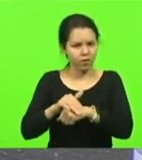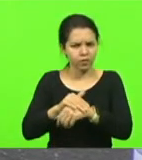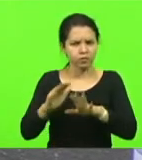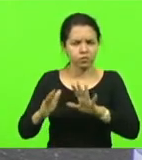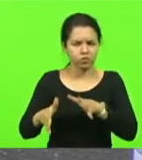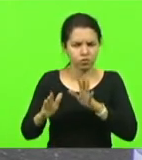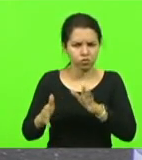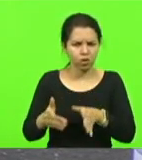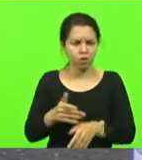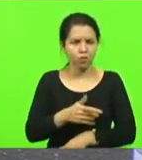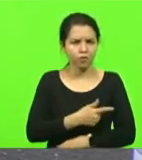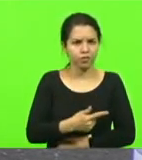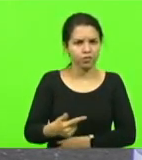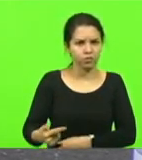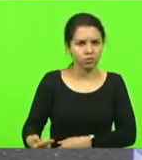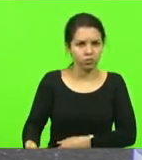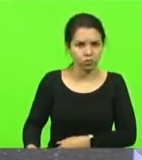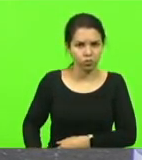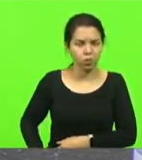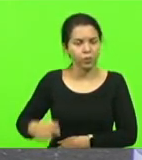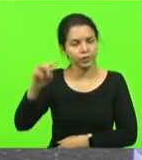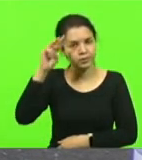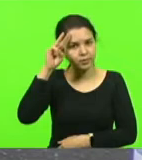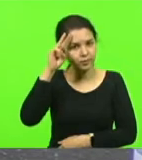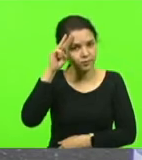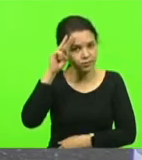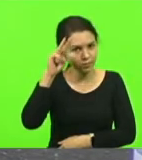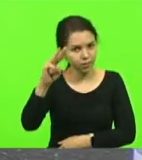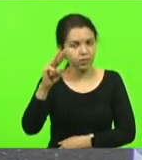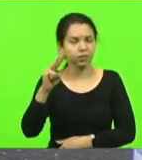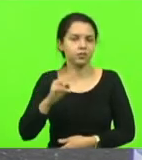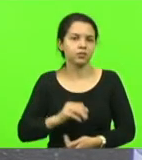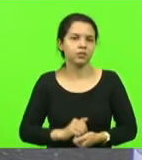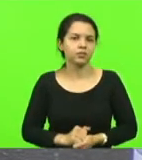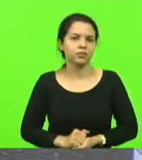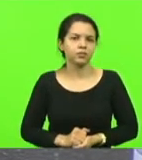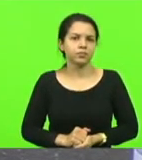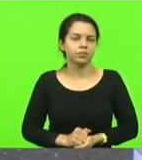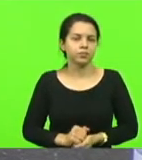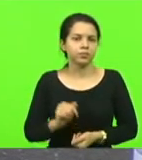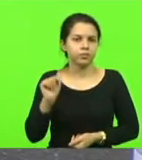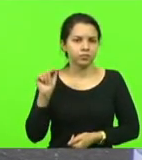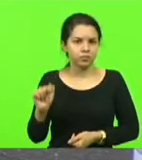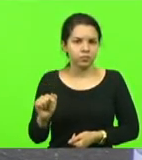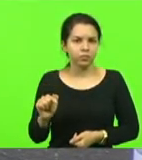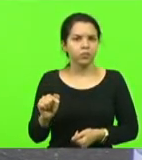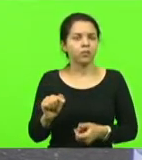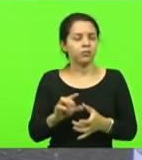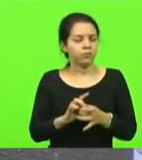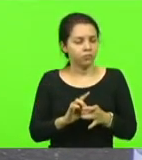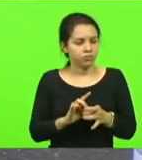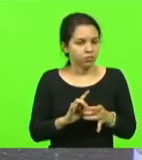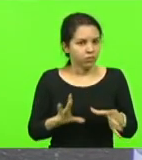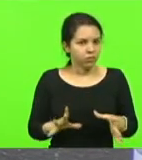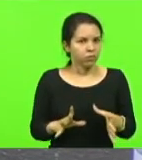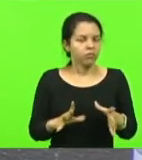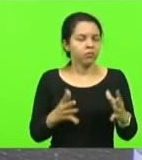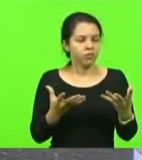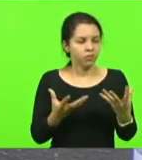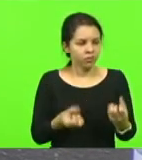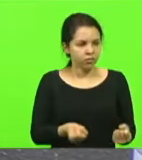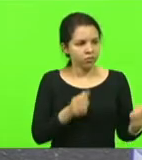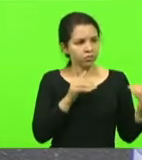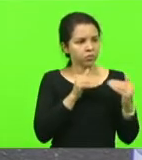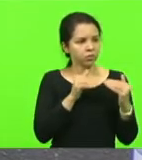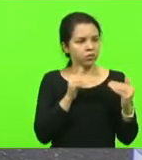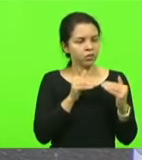próprio governador, Carlos Moisés da Silva, e que, de pronto, manifestou a sua concordância